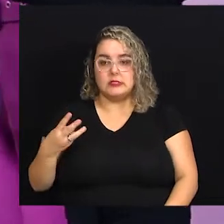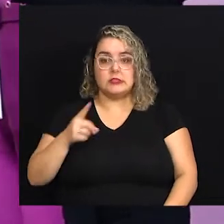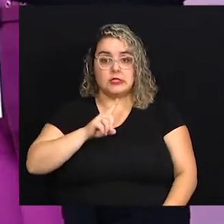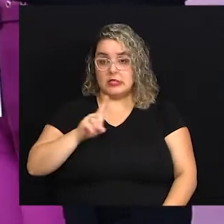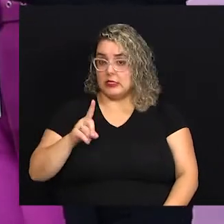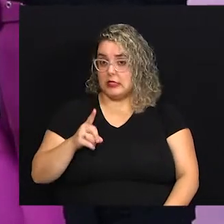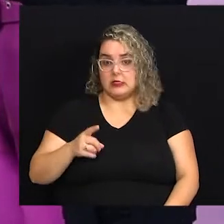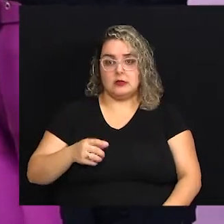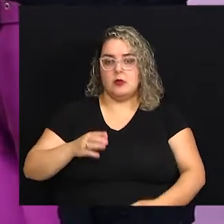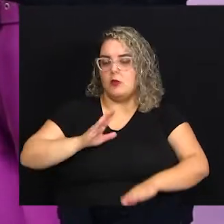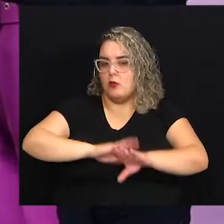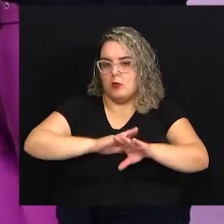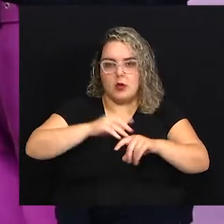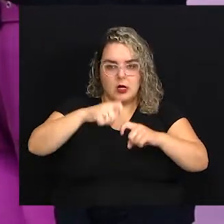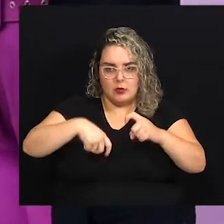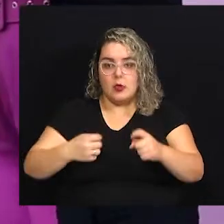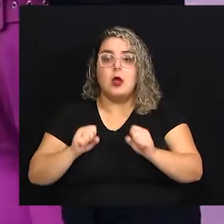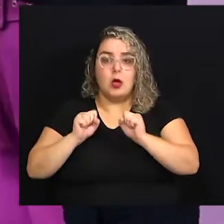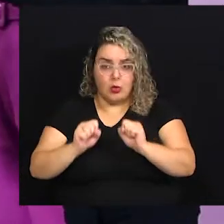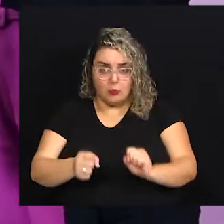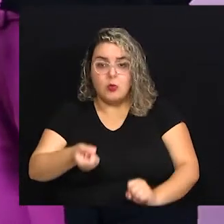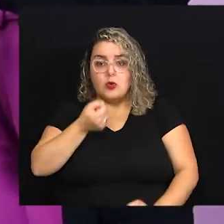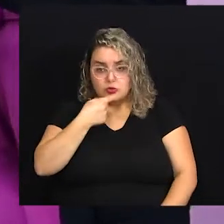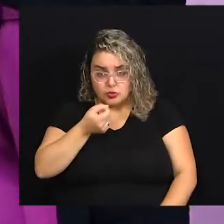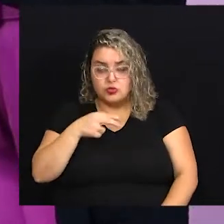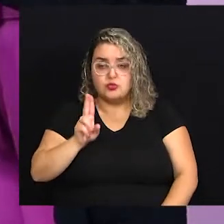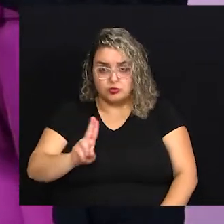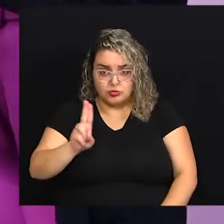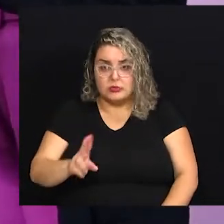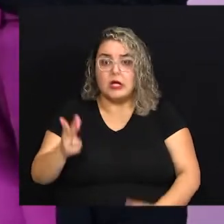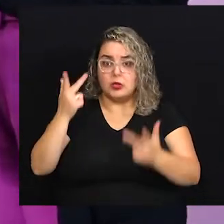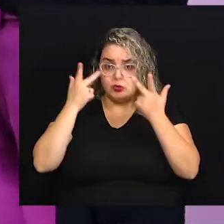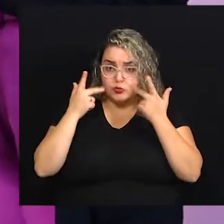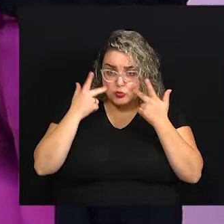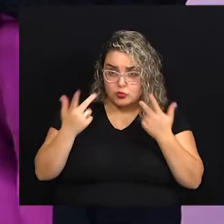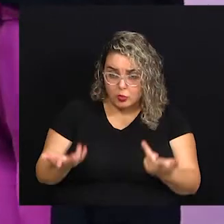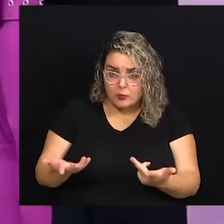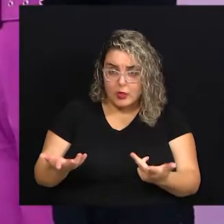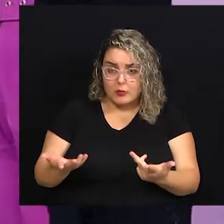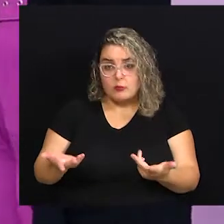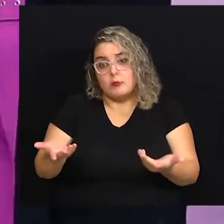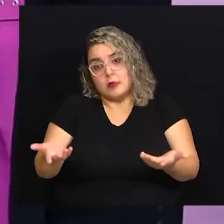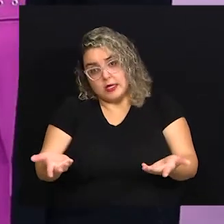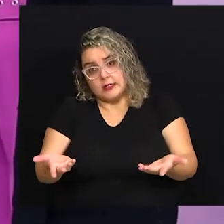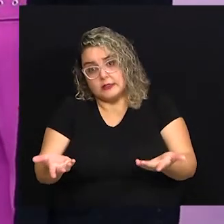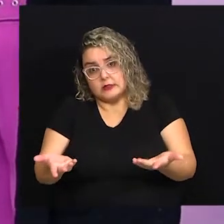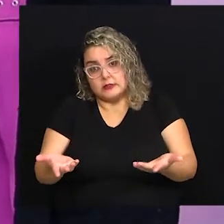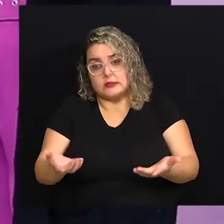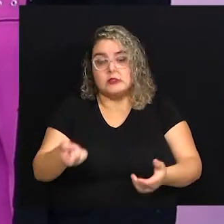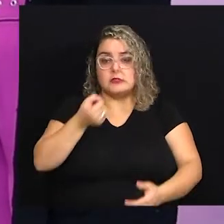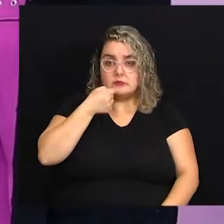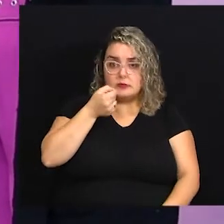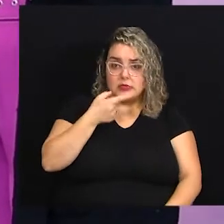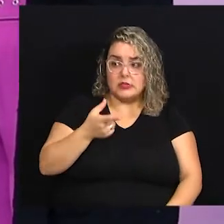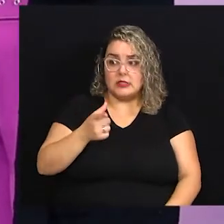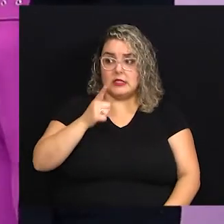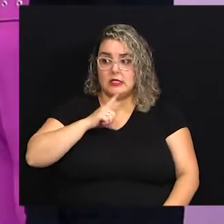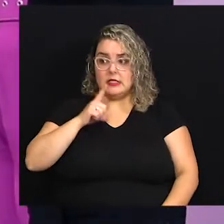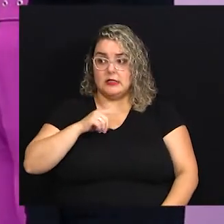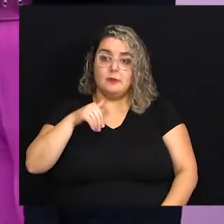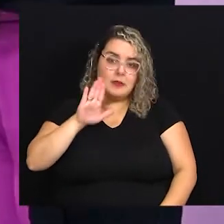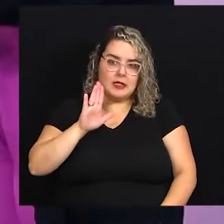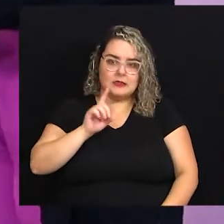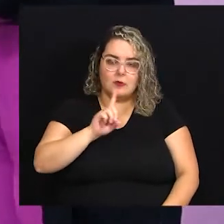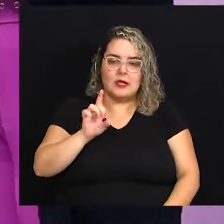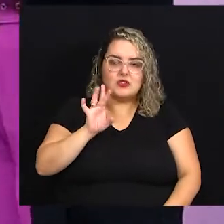anos, naquela que não iniciou a vida sexual, ela pode então fazer o uso desses medicamentos, mas aí, né, esse medicamento